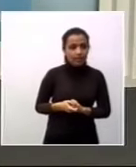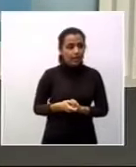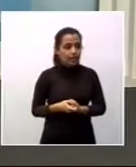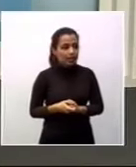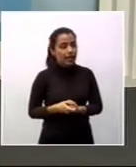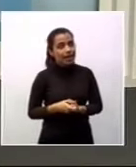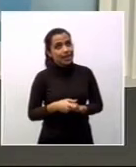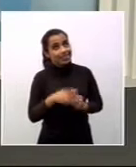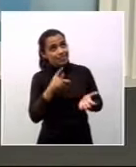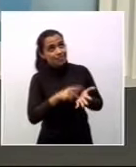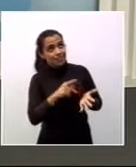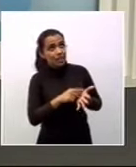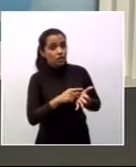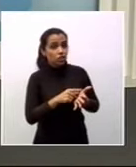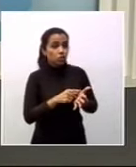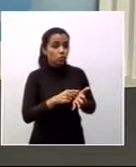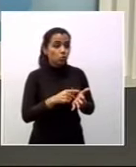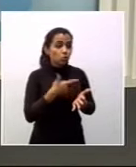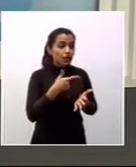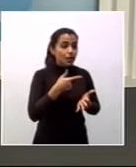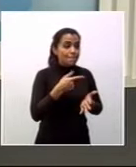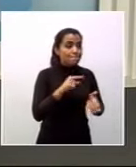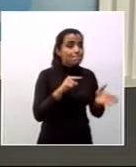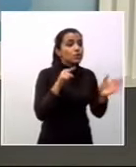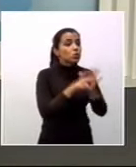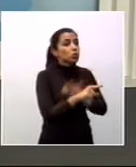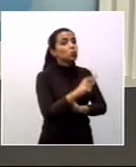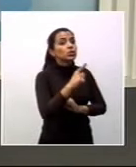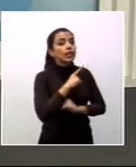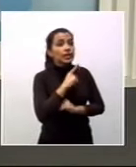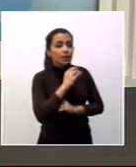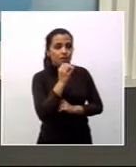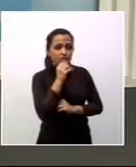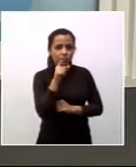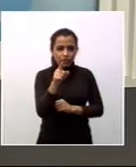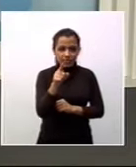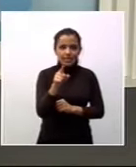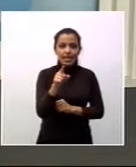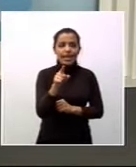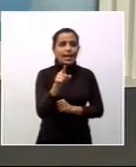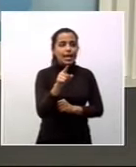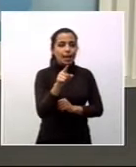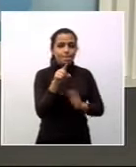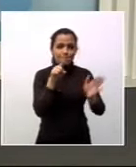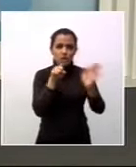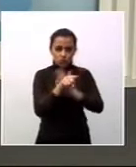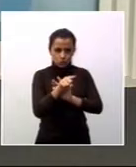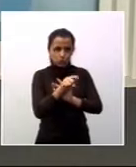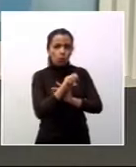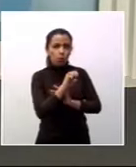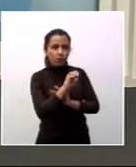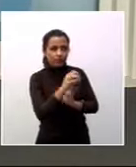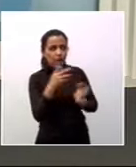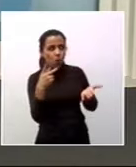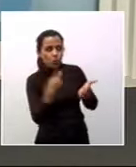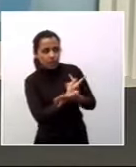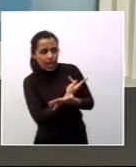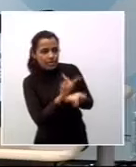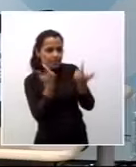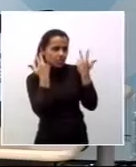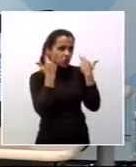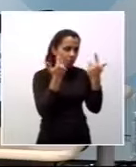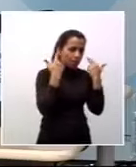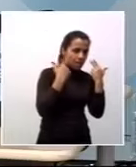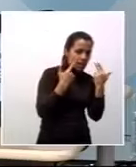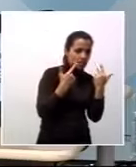na verdade não são perguntas né quando você perguntou se conhece se acontece isso né normalmente